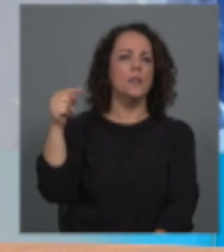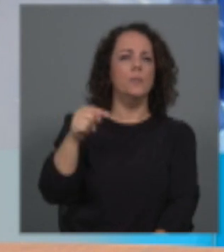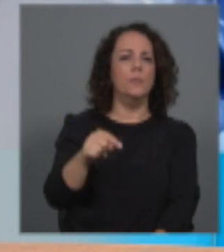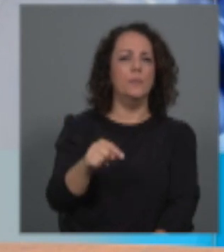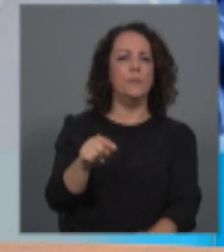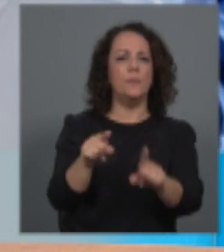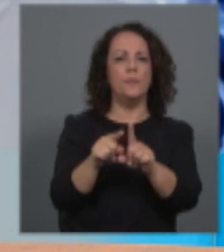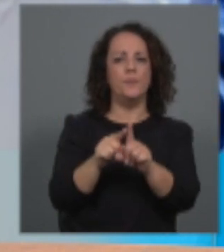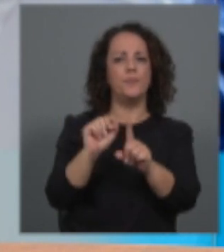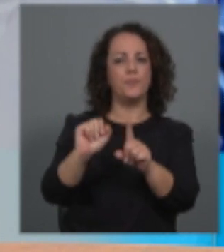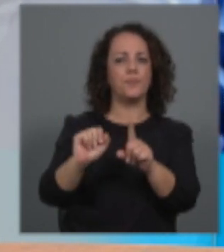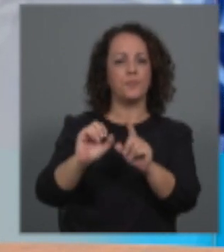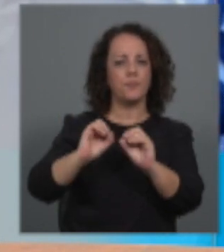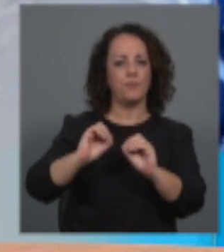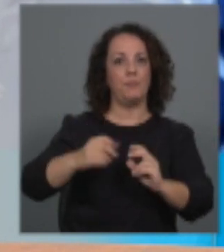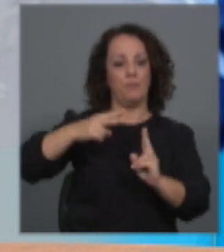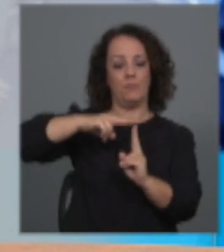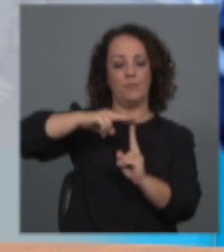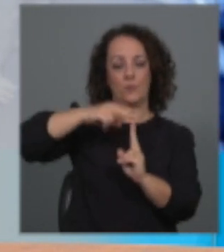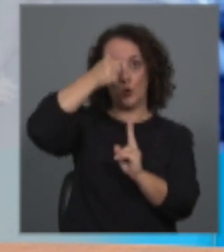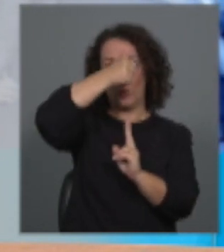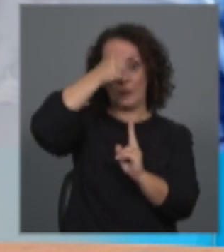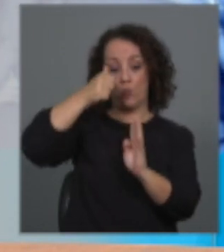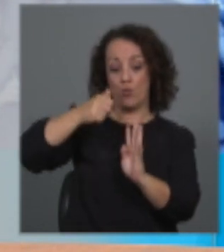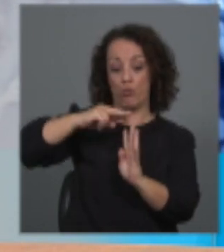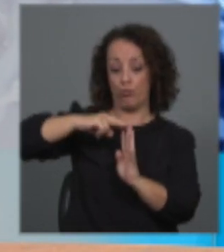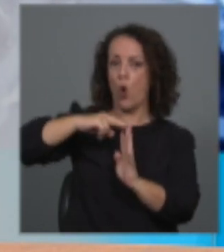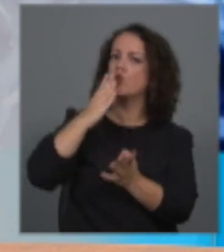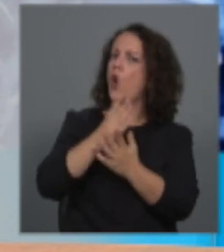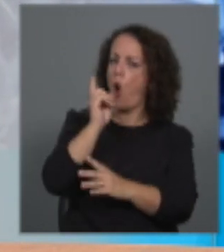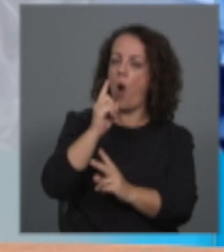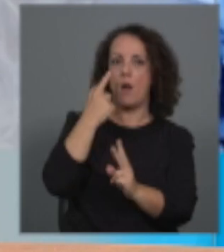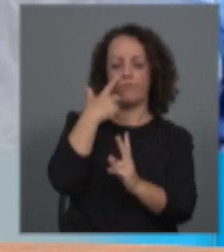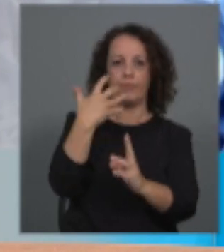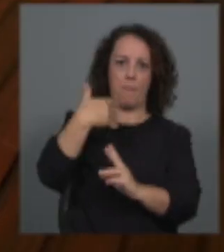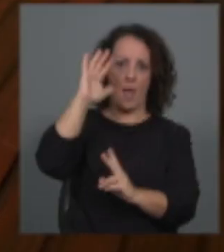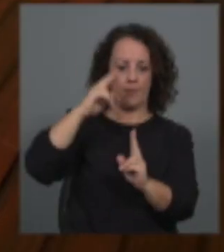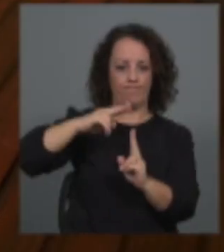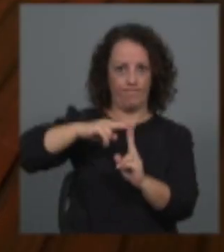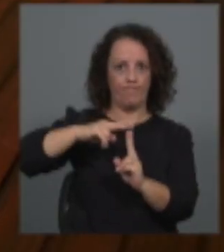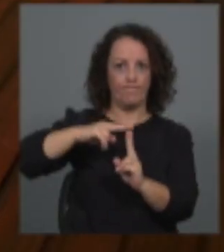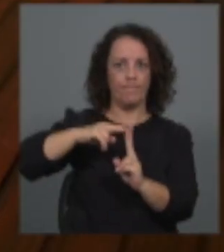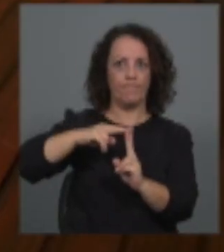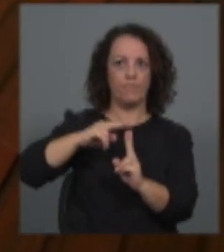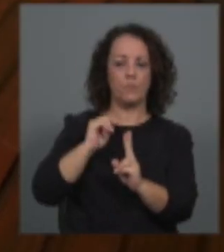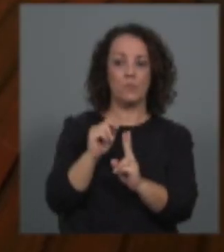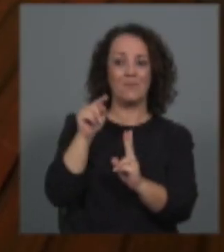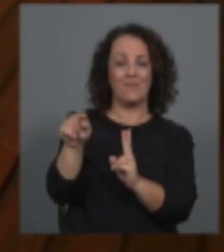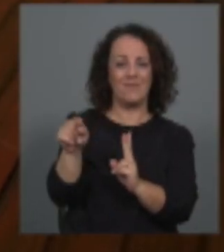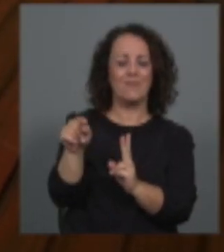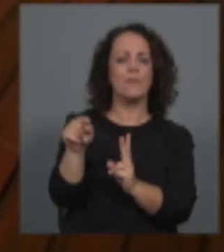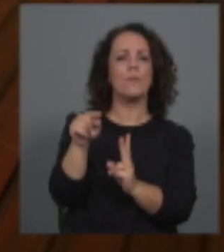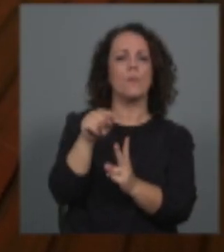sobretudo nos primeiros 2 domingos do Advento, não só, mas sobretudo nestes 2 domingos, como